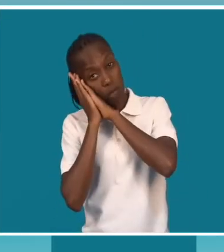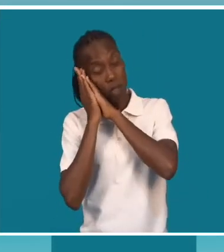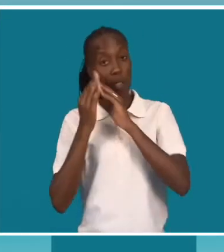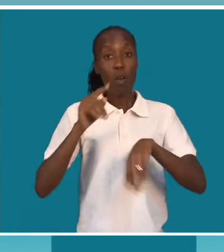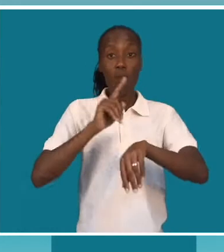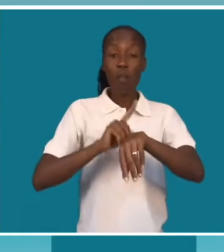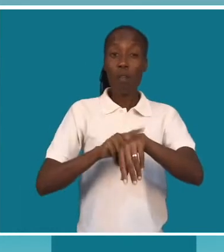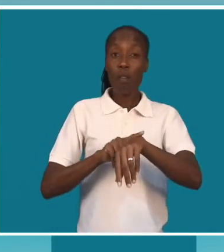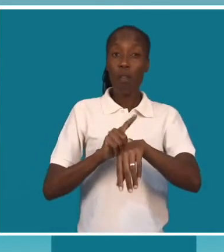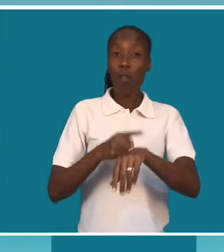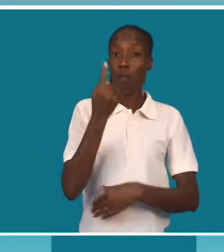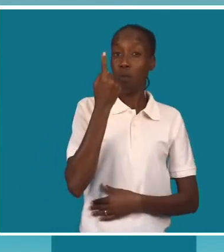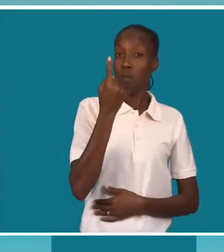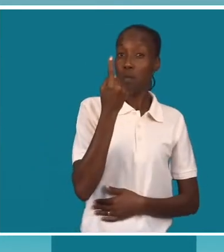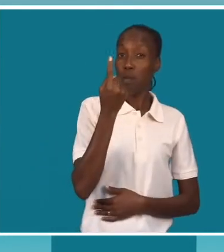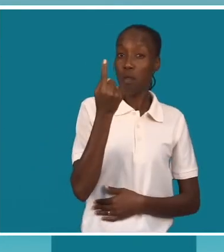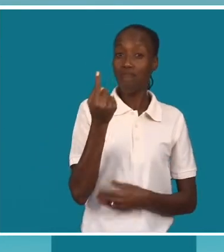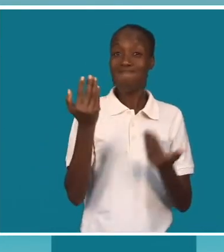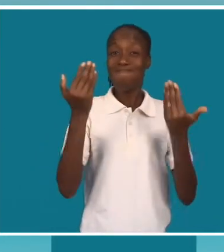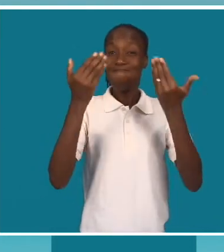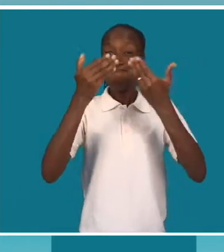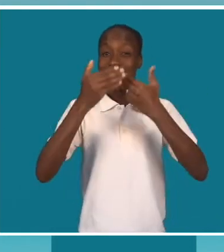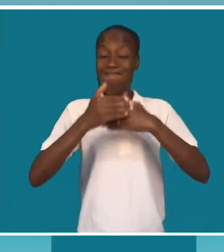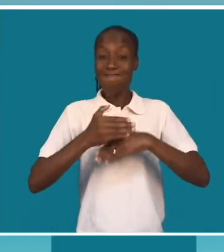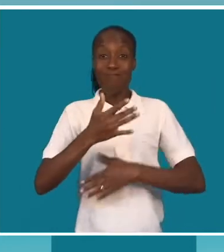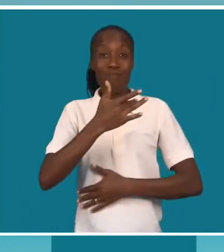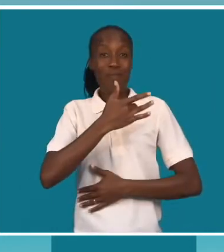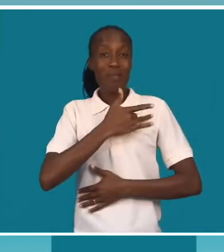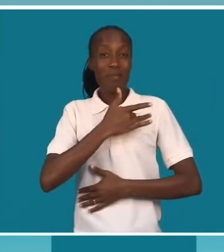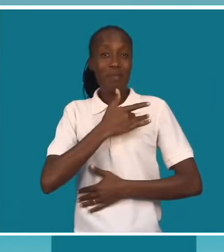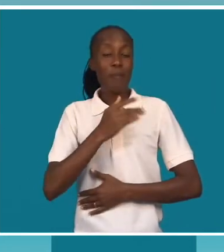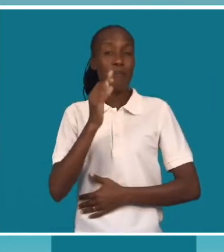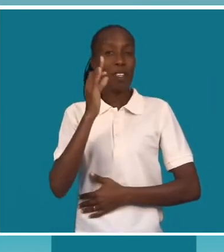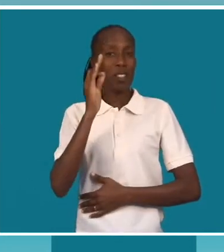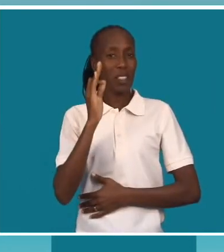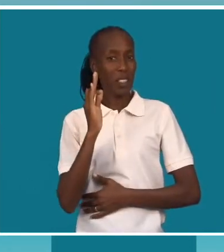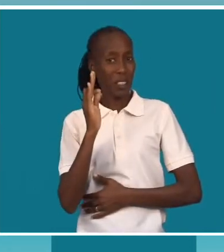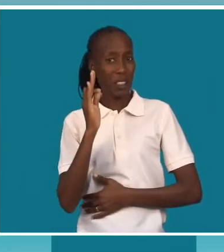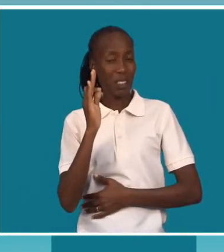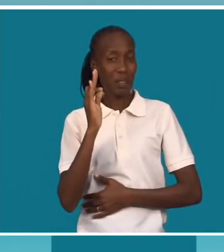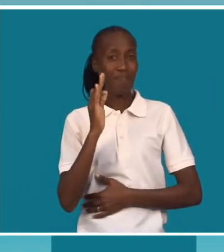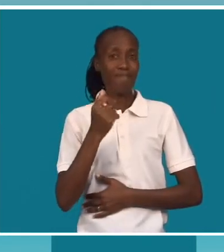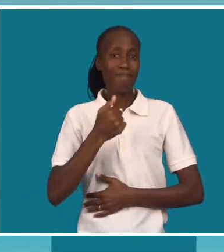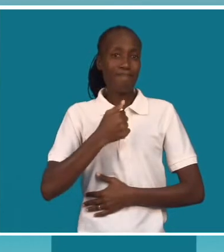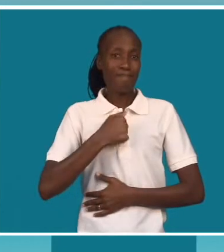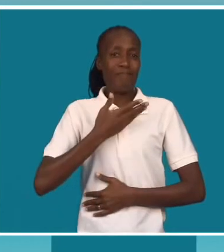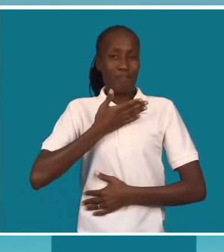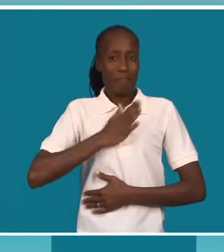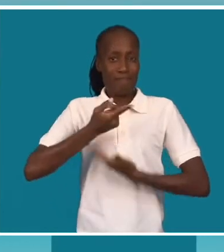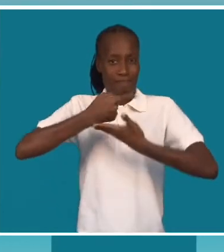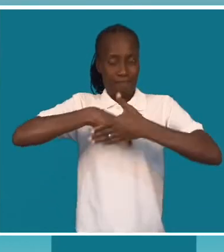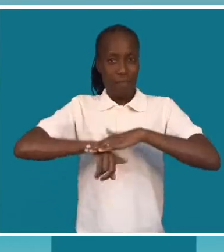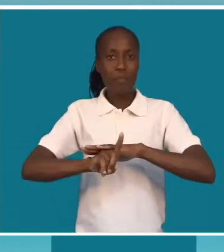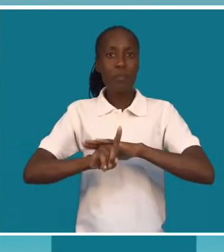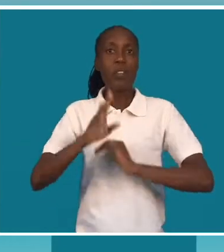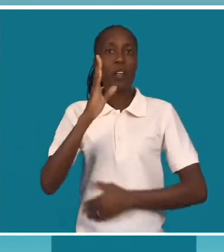uma hora, então eu senti xixi, a pessoa me ir à casa de